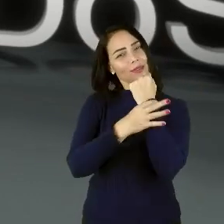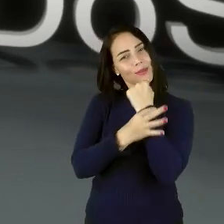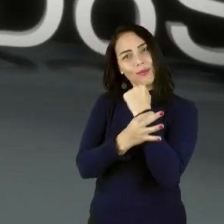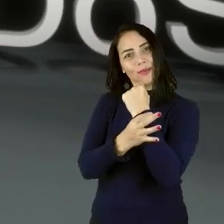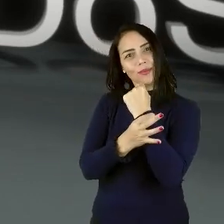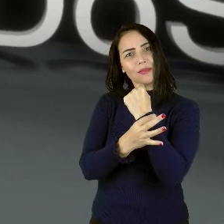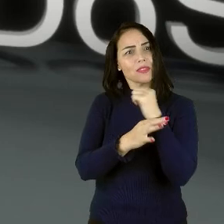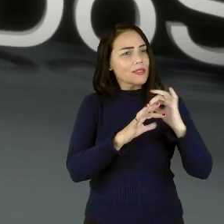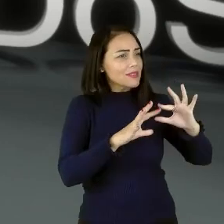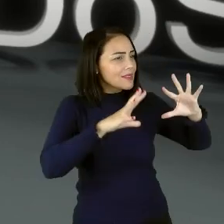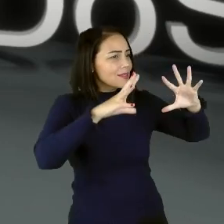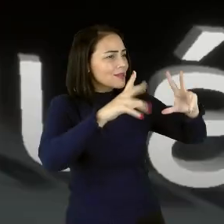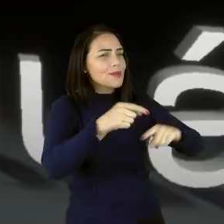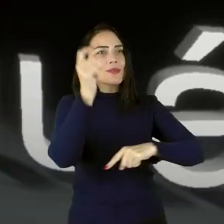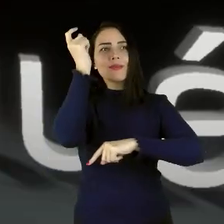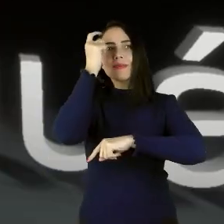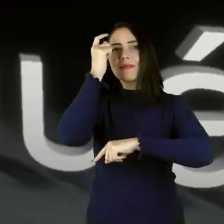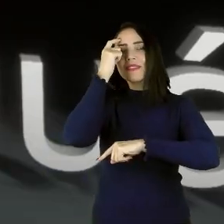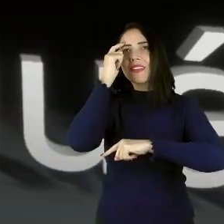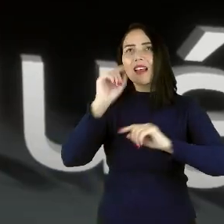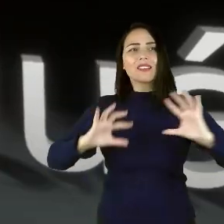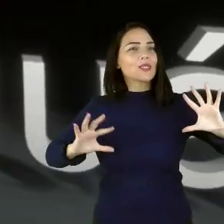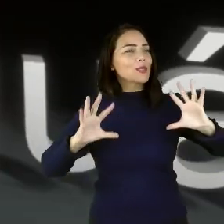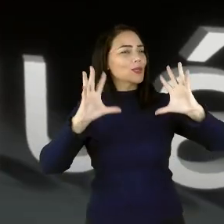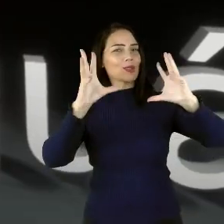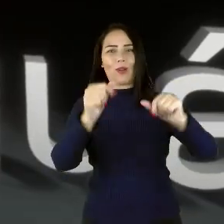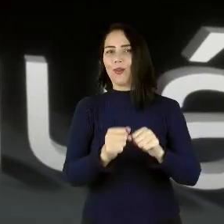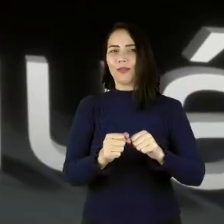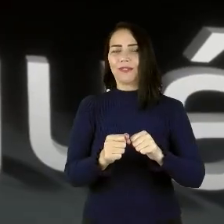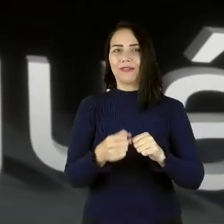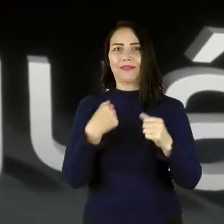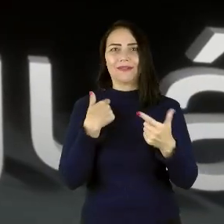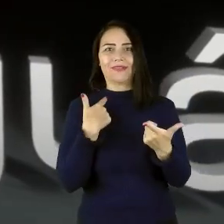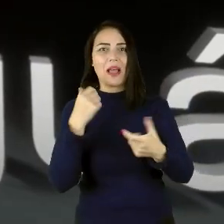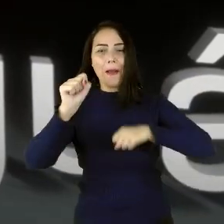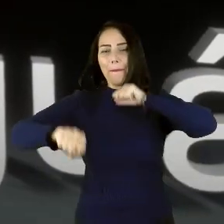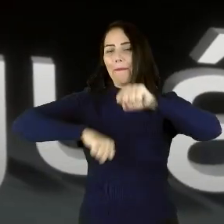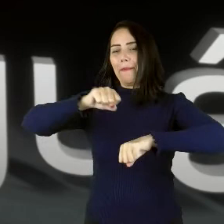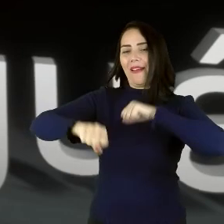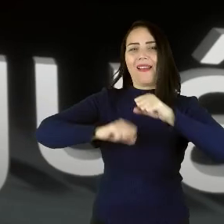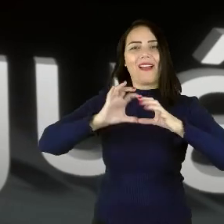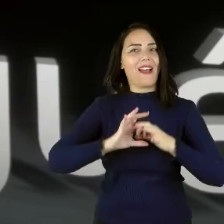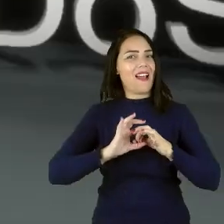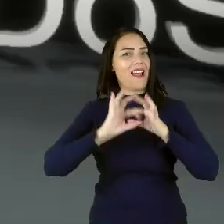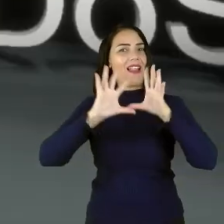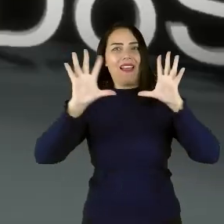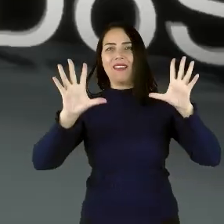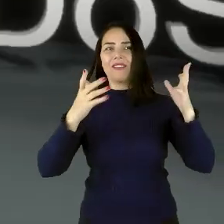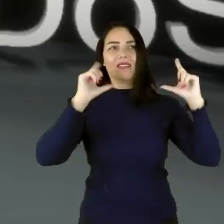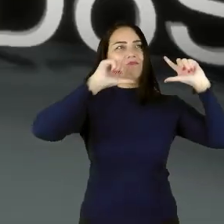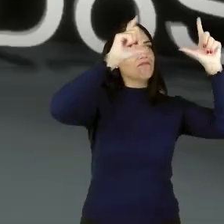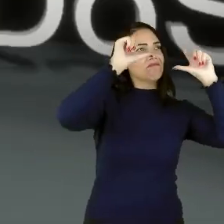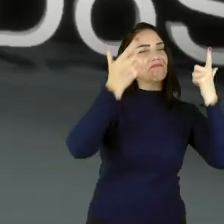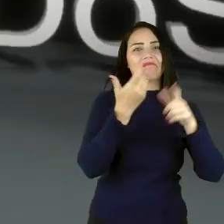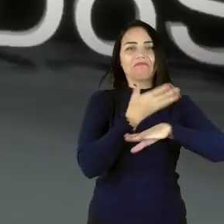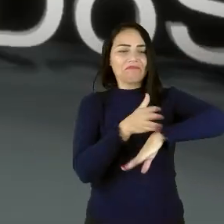segurança. Tudo ali foi pensado para todos. Passeios e ciclovias livres de obstáculos, quadras de